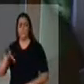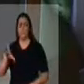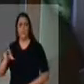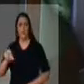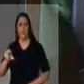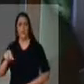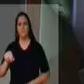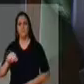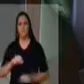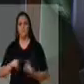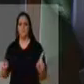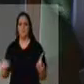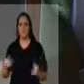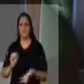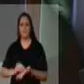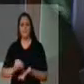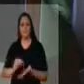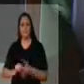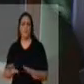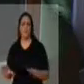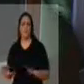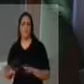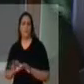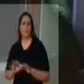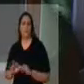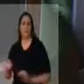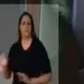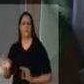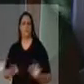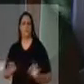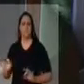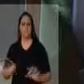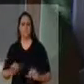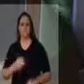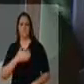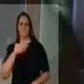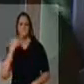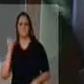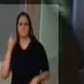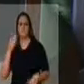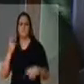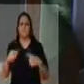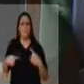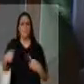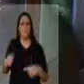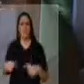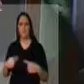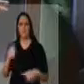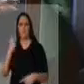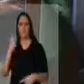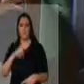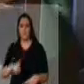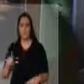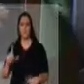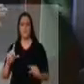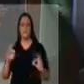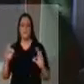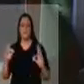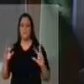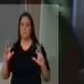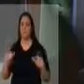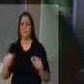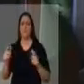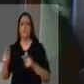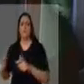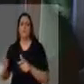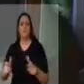mais sistematizado, construir mecanismos, políticas públicas que chegue em todos os lugares,